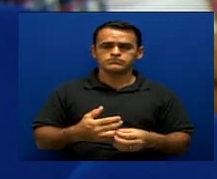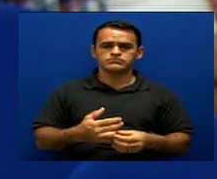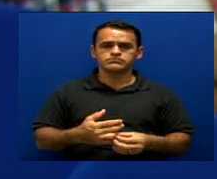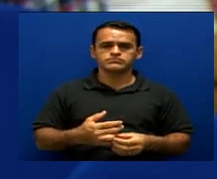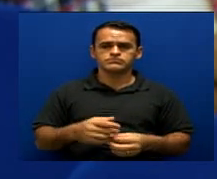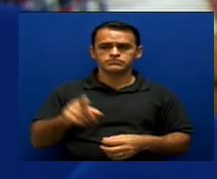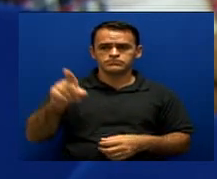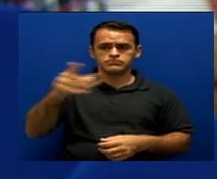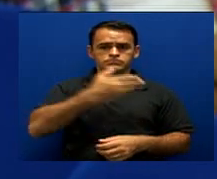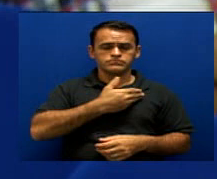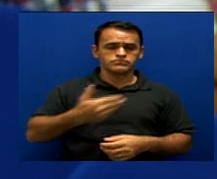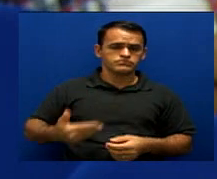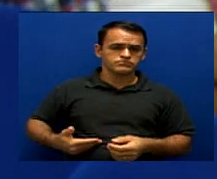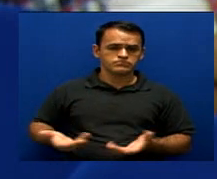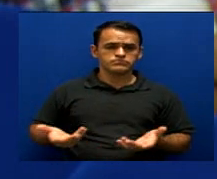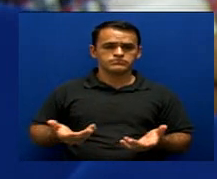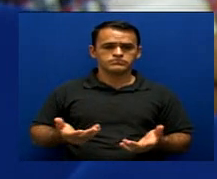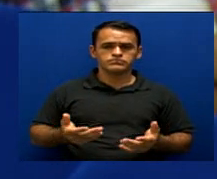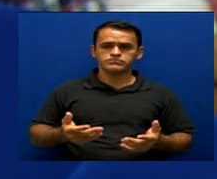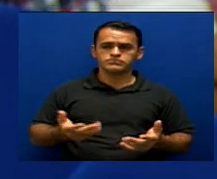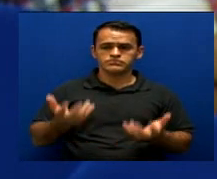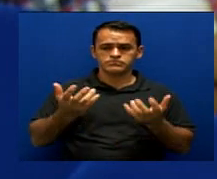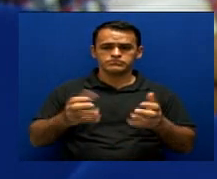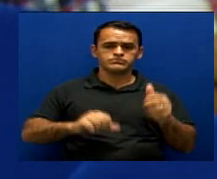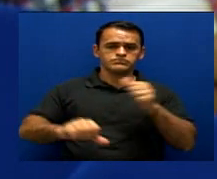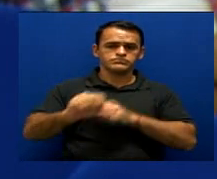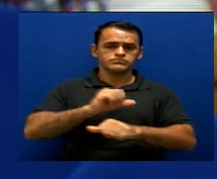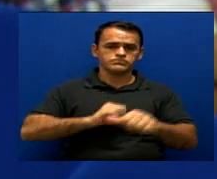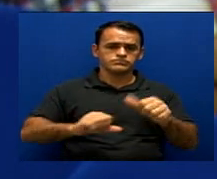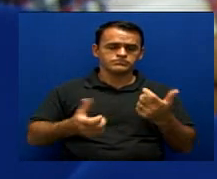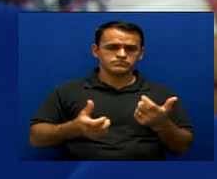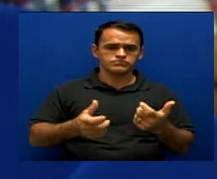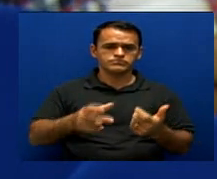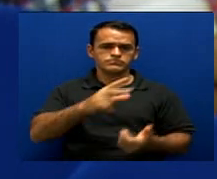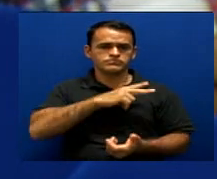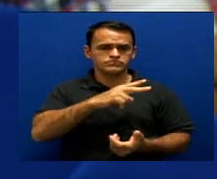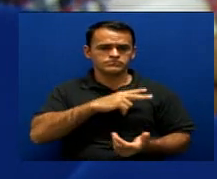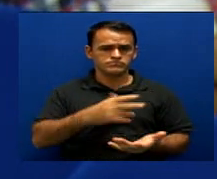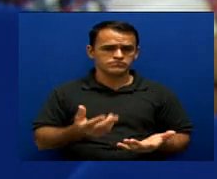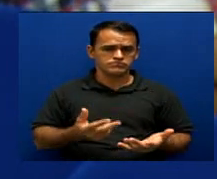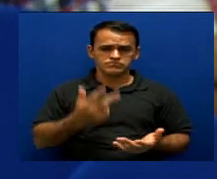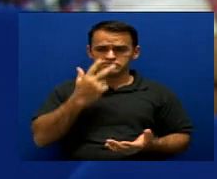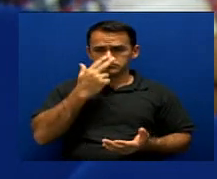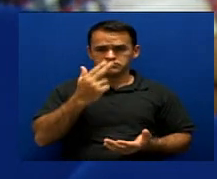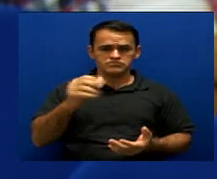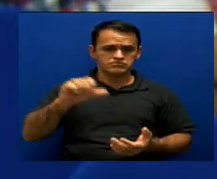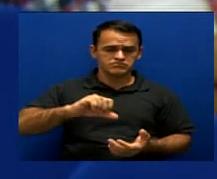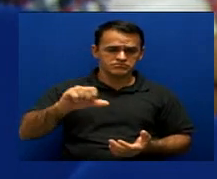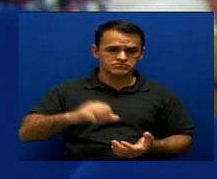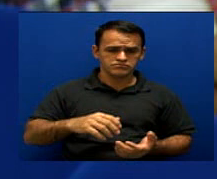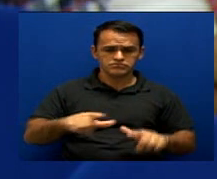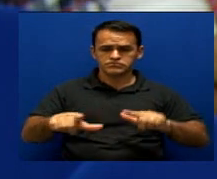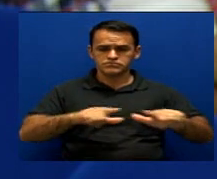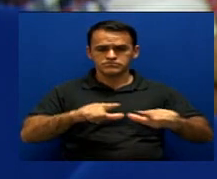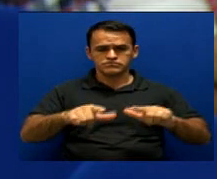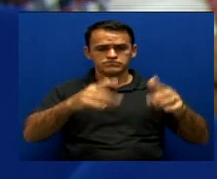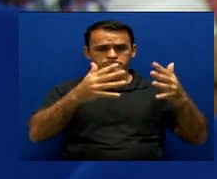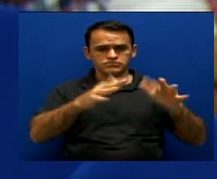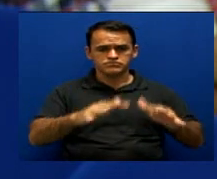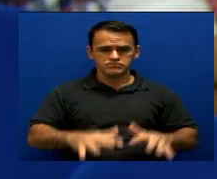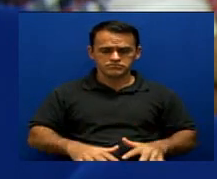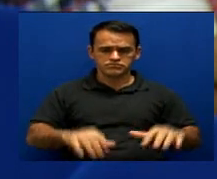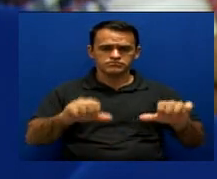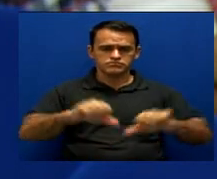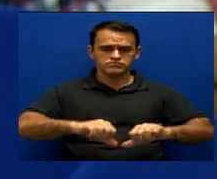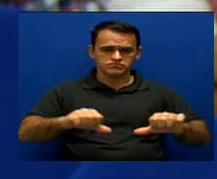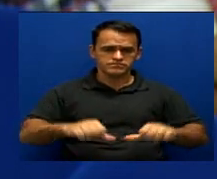esse governo faz das terceirizações que na nossa avaliação é precarizar o trabalho e precarizar o atendimento